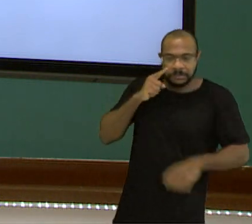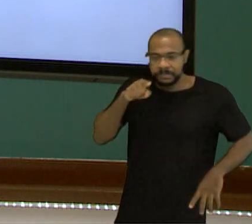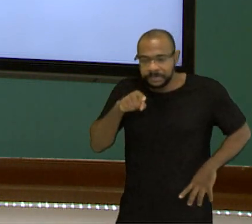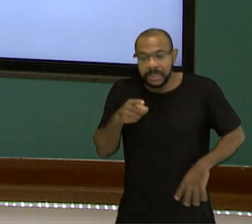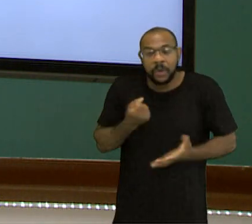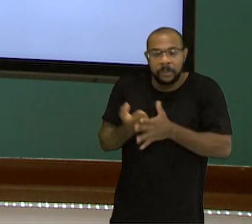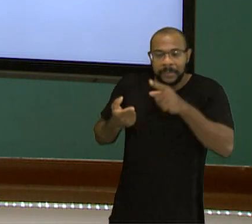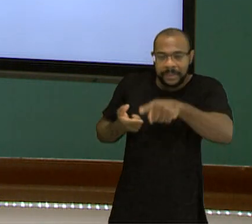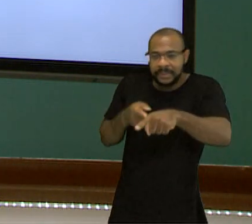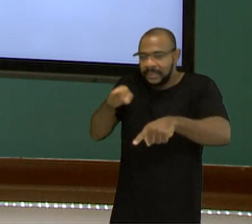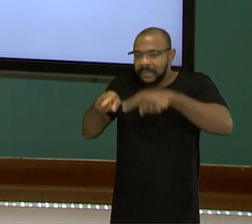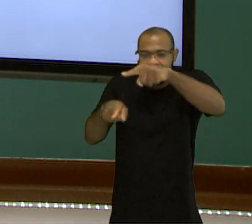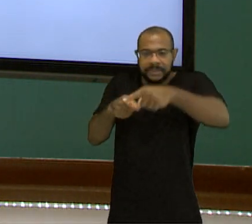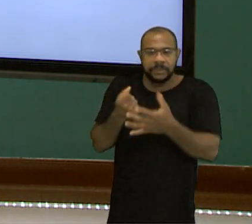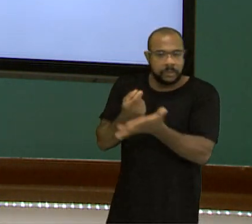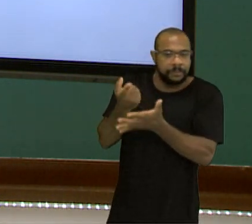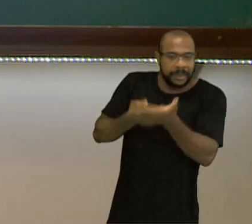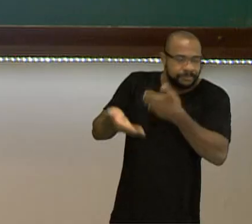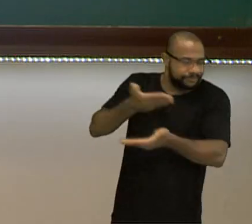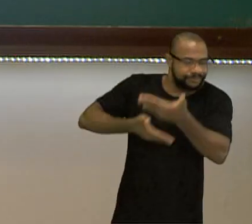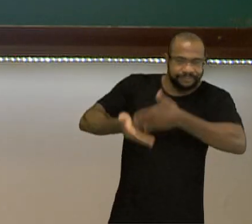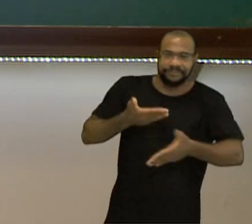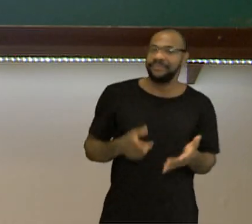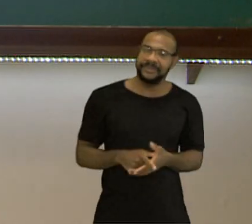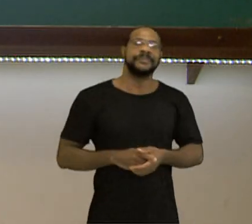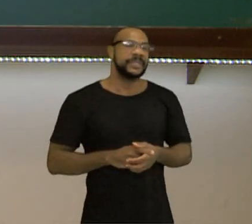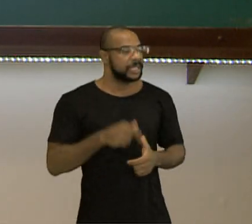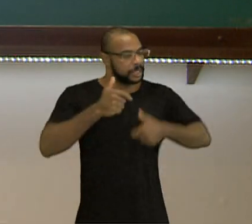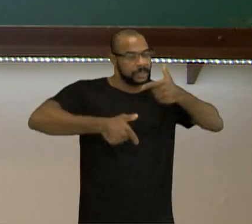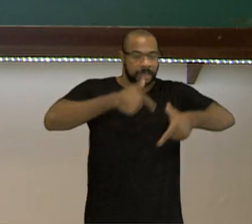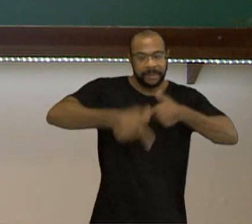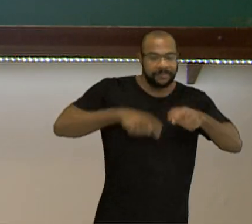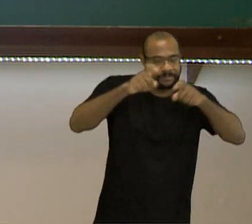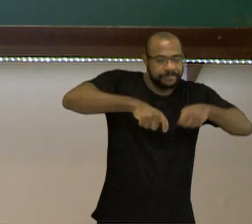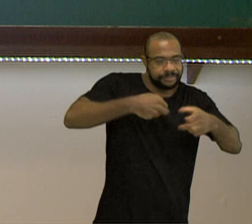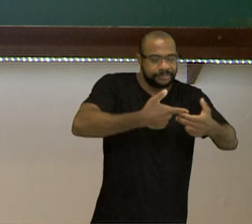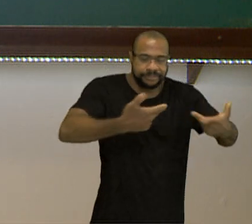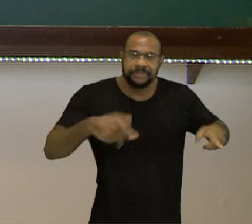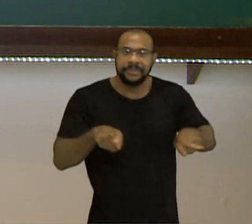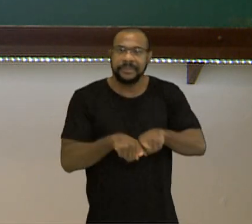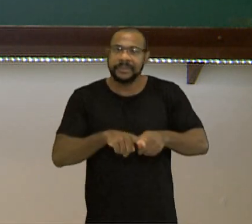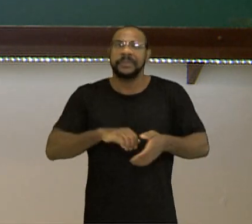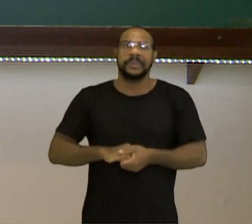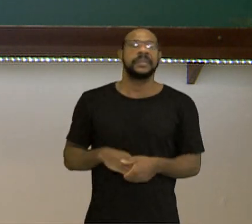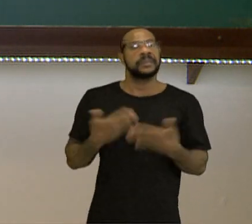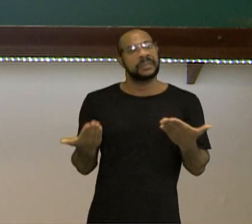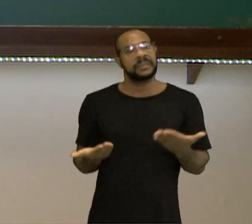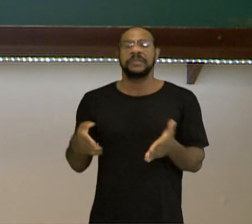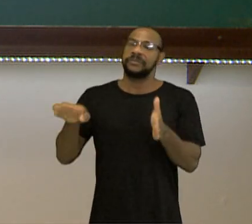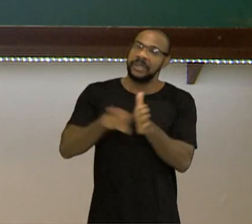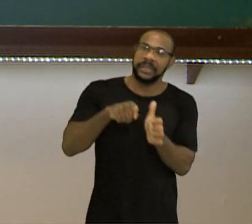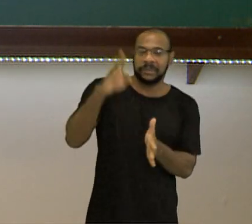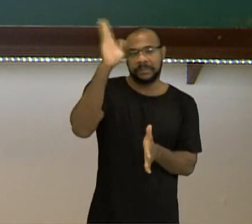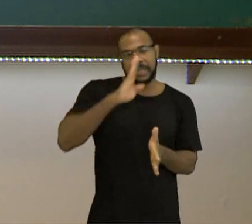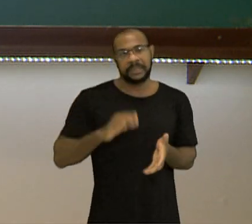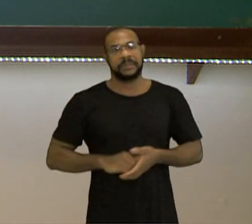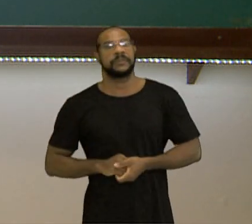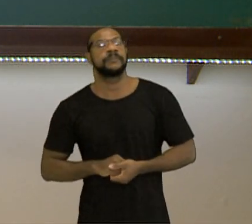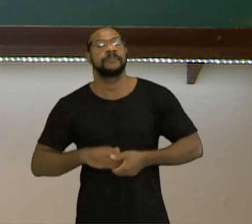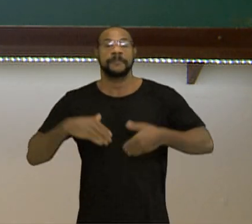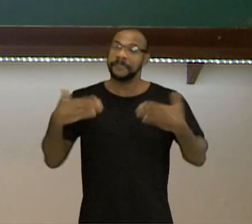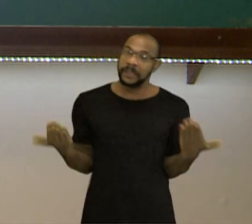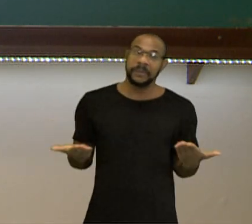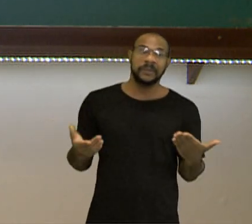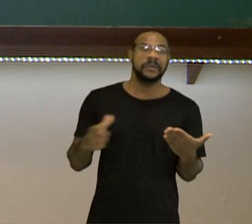não temos um número exato de quantos africanos e africanas vieram para o Brasil, né, de quantos foram trazidos para o Brasil.